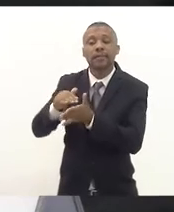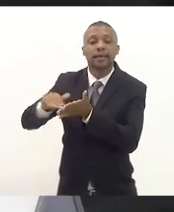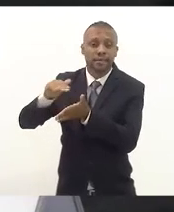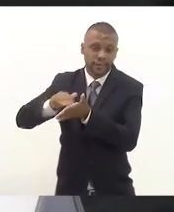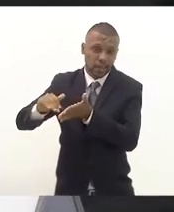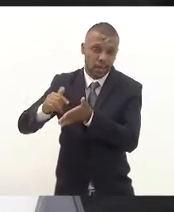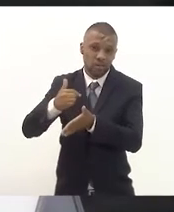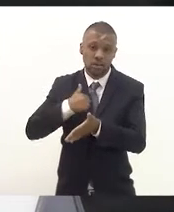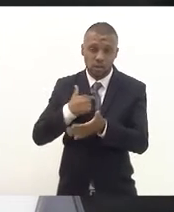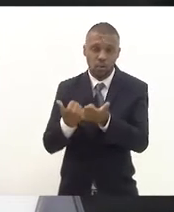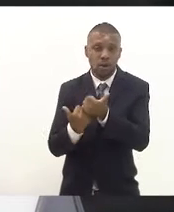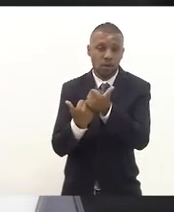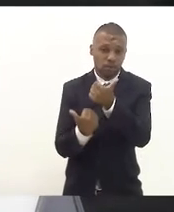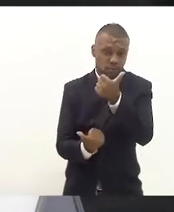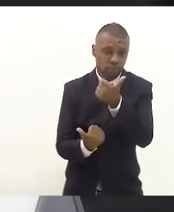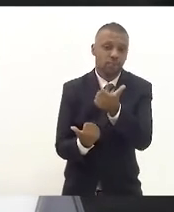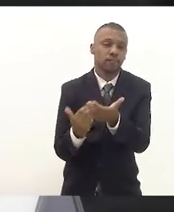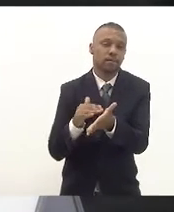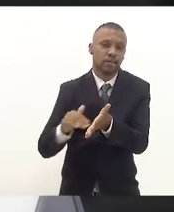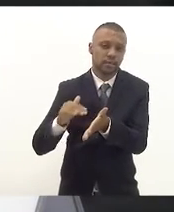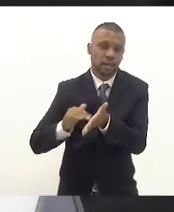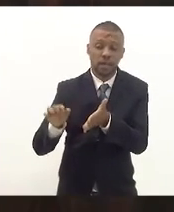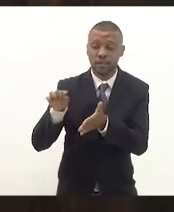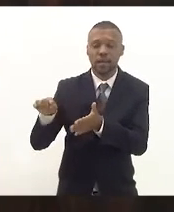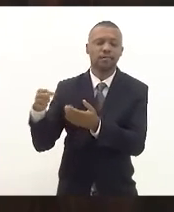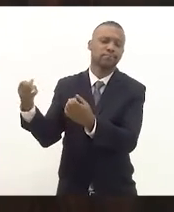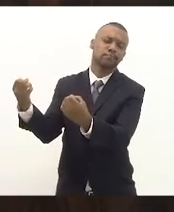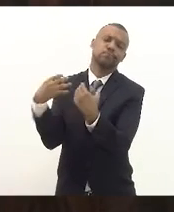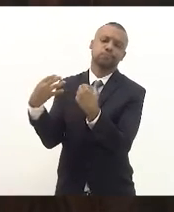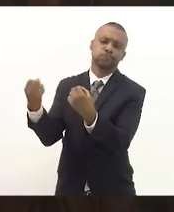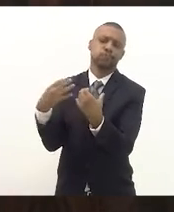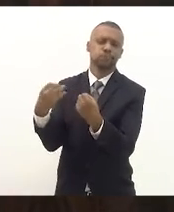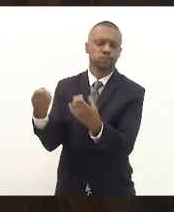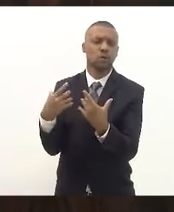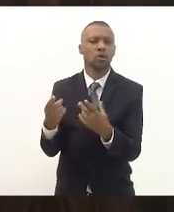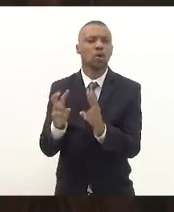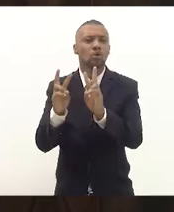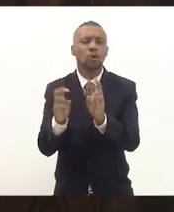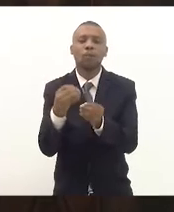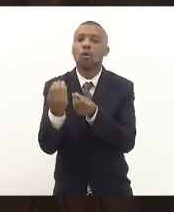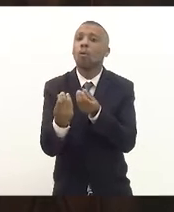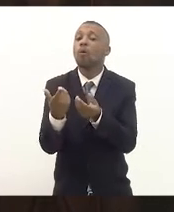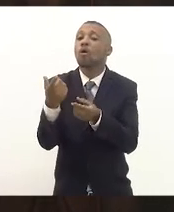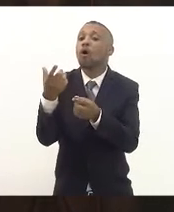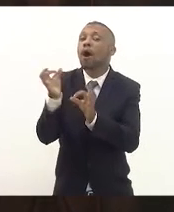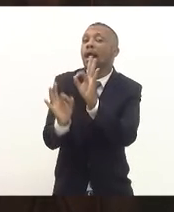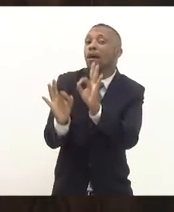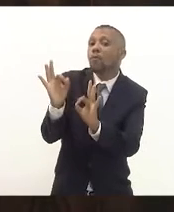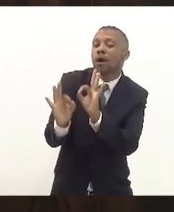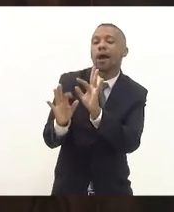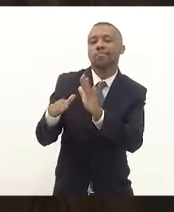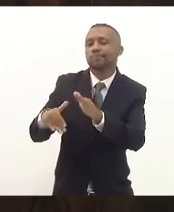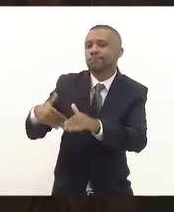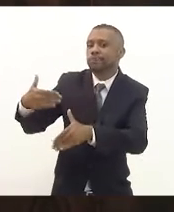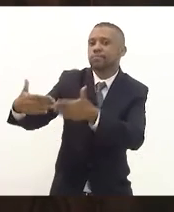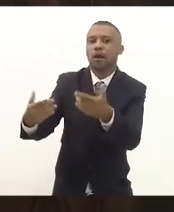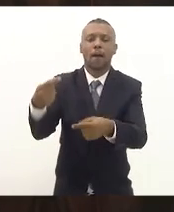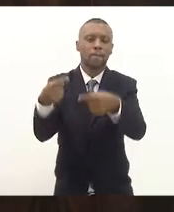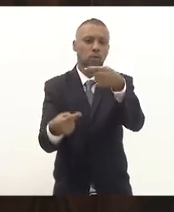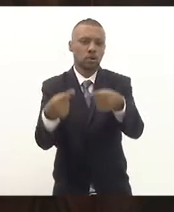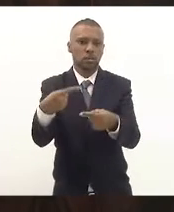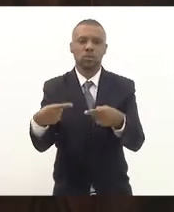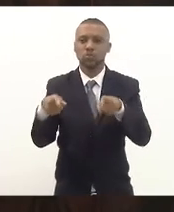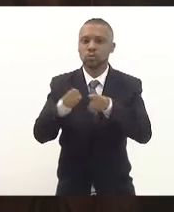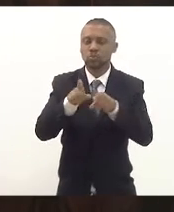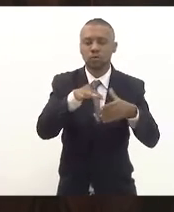subsecretário e o Celso me ensinou muito em relação à política né como conduzir com as